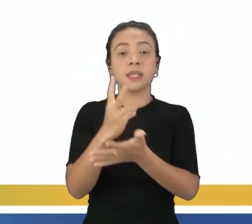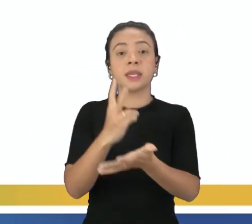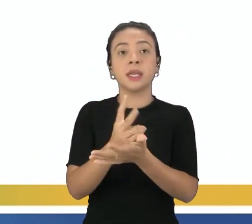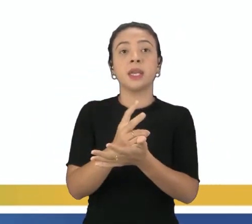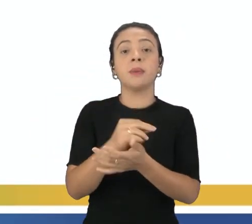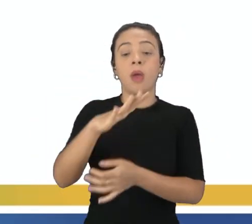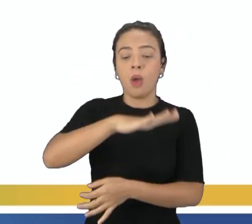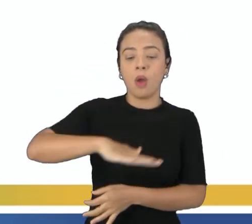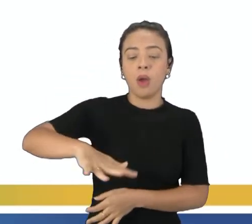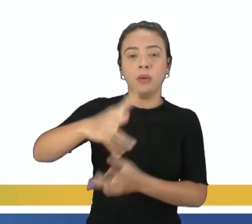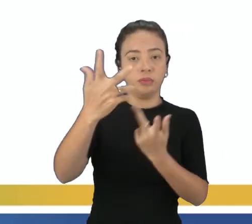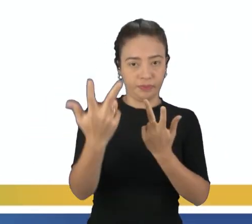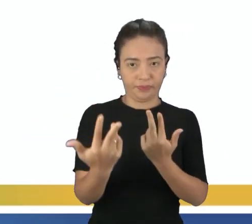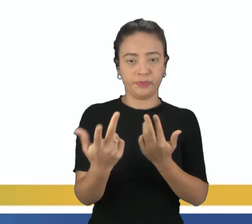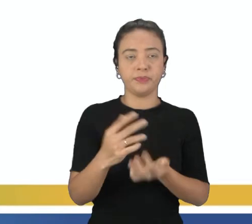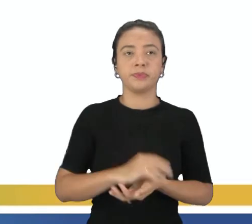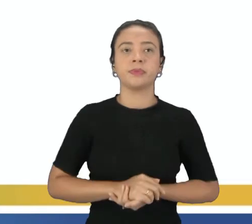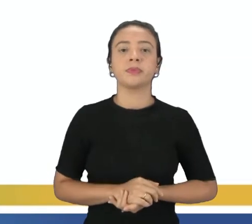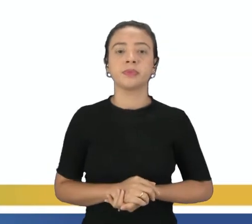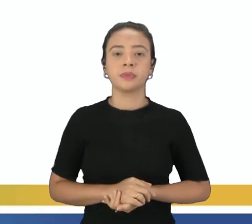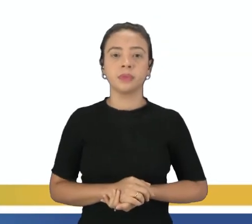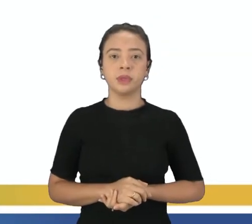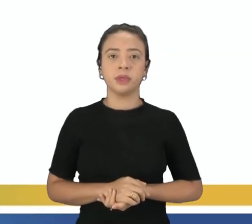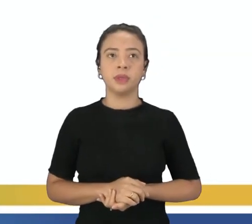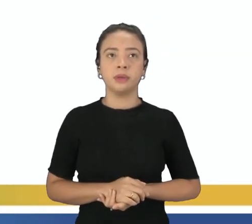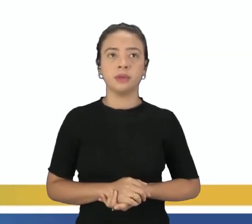ou seja, sempre estão no mesmo plano.